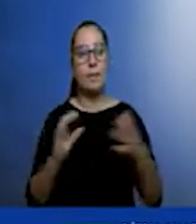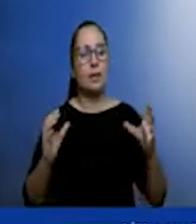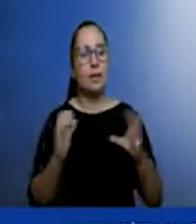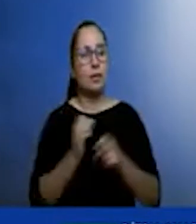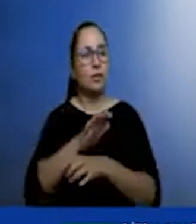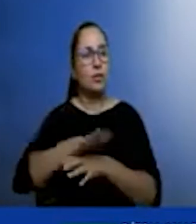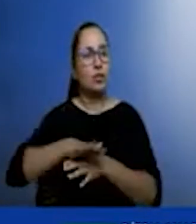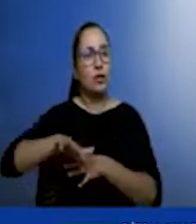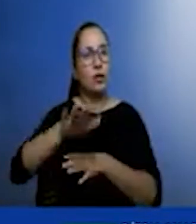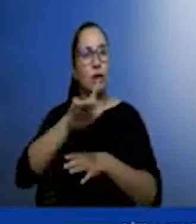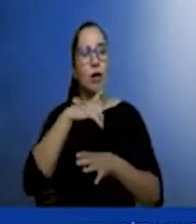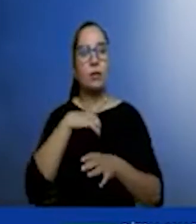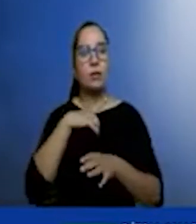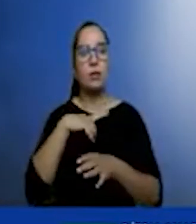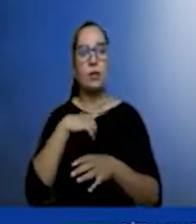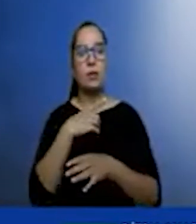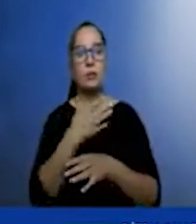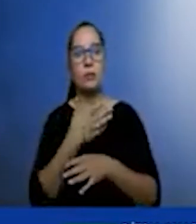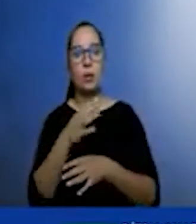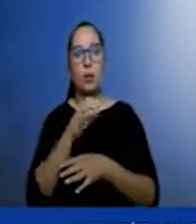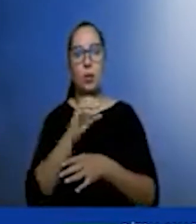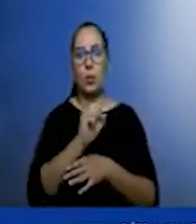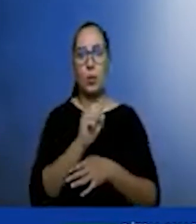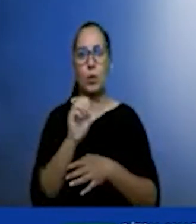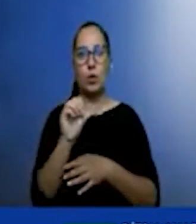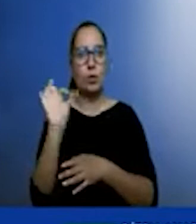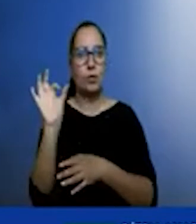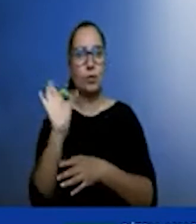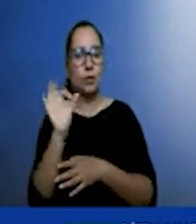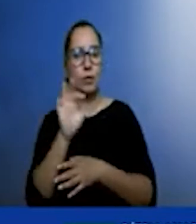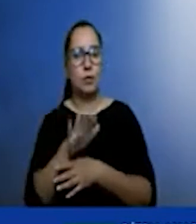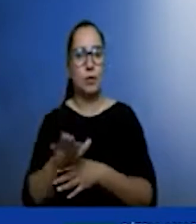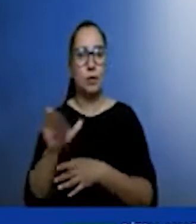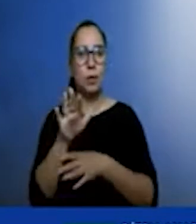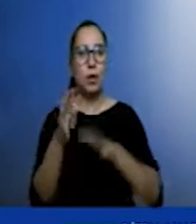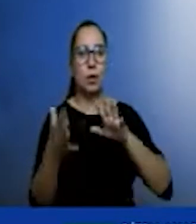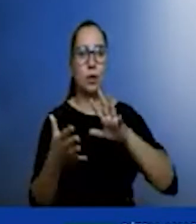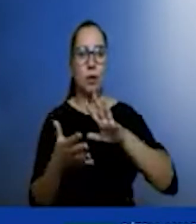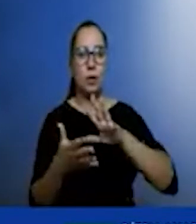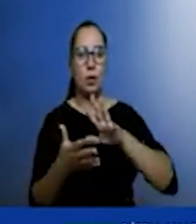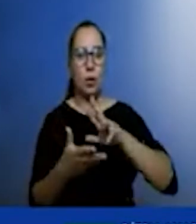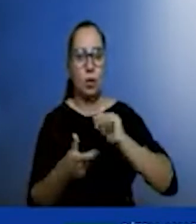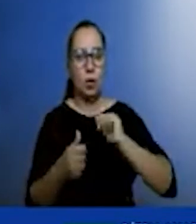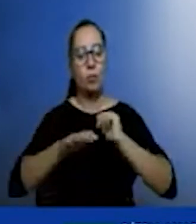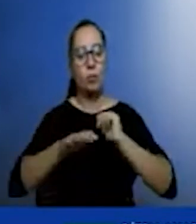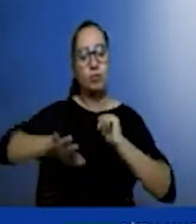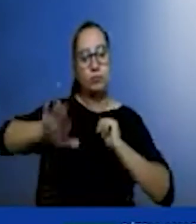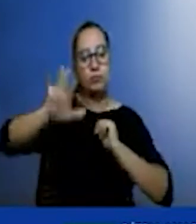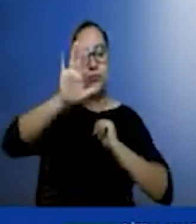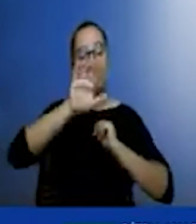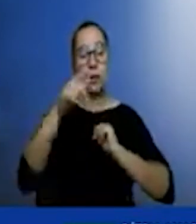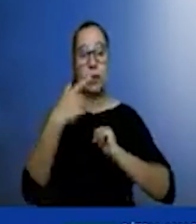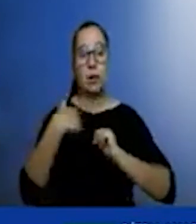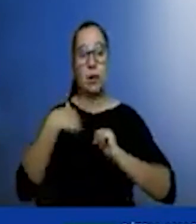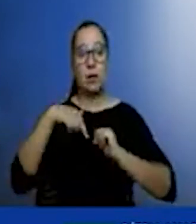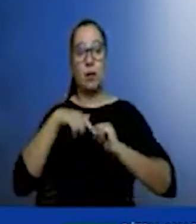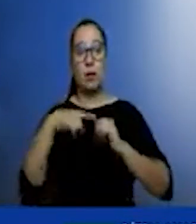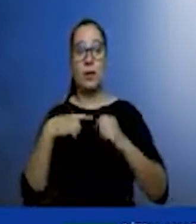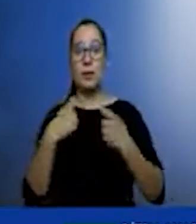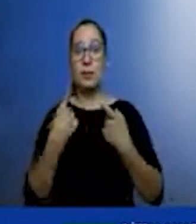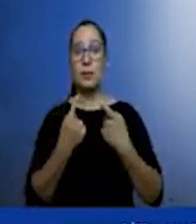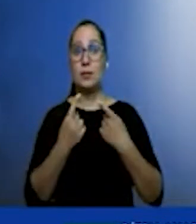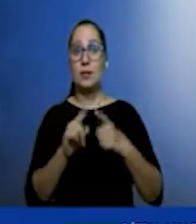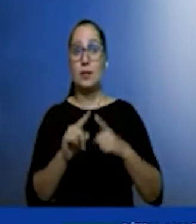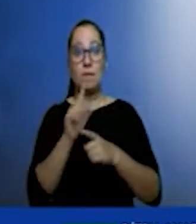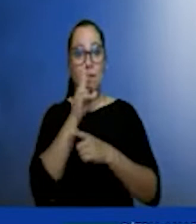aí 8, 9% da área global. Né, e a gente está aqui, no meio de um desafio enorme